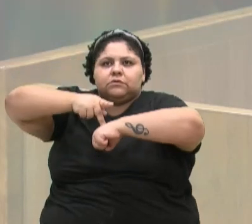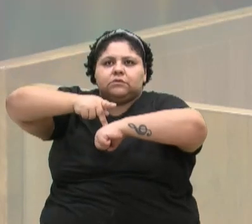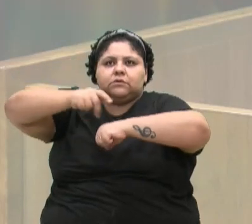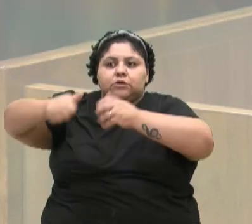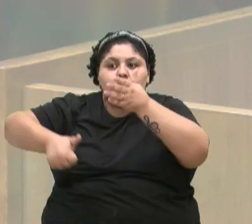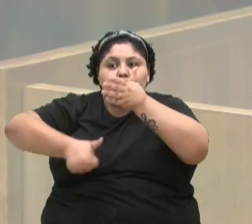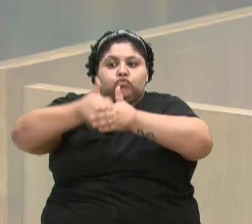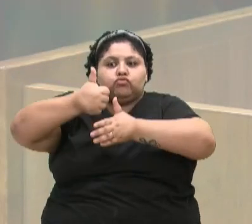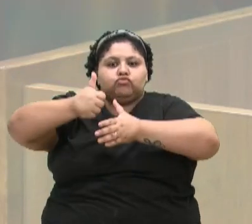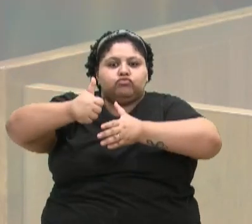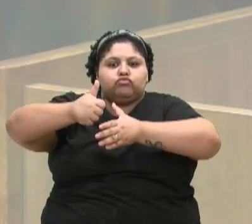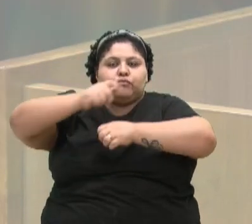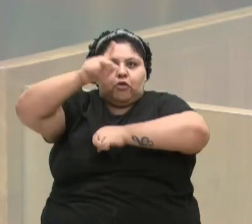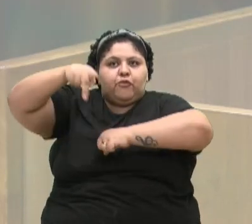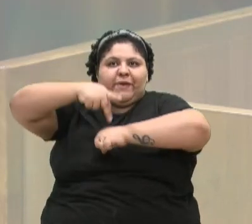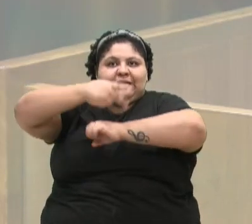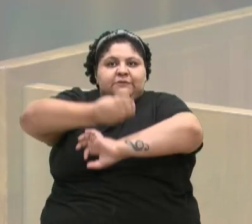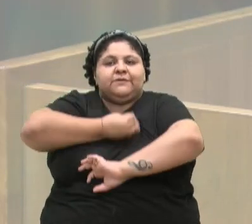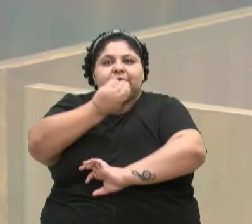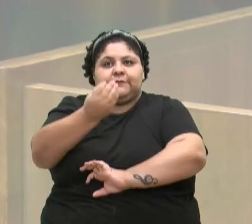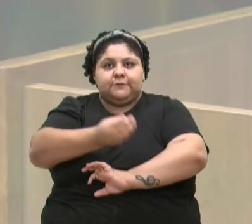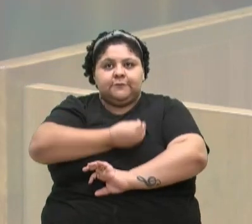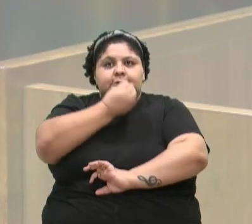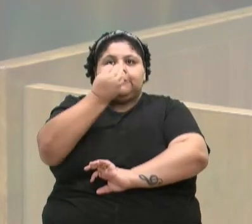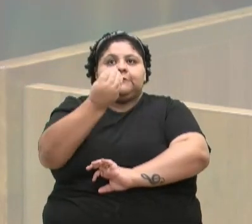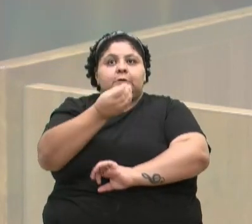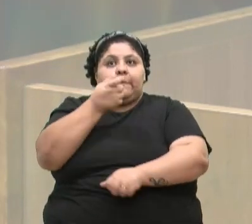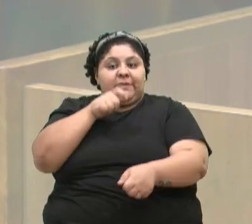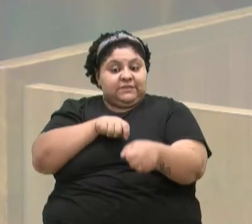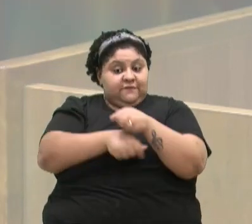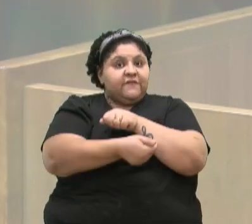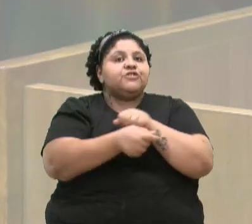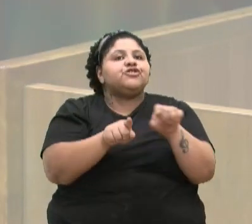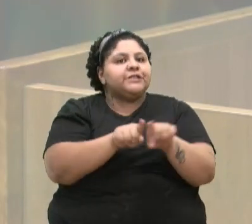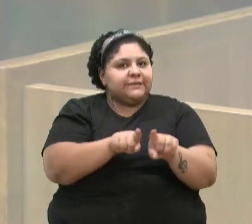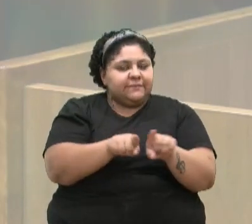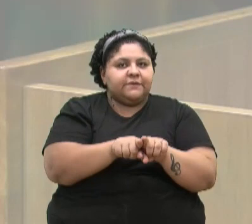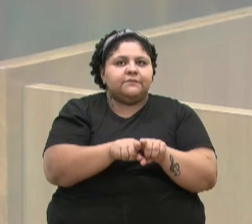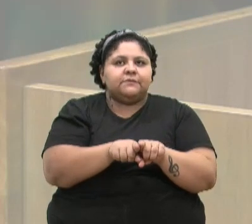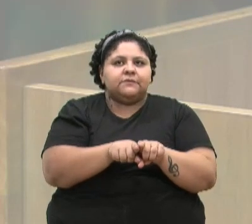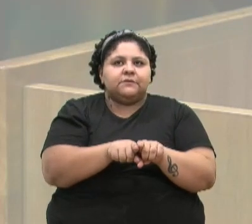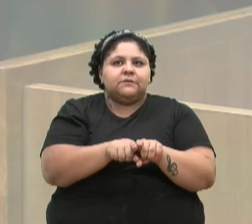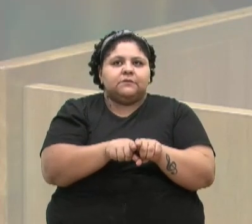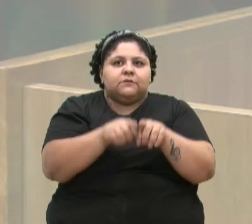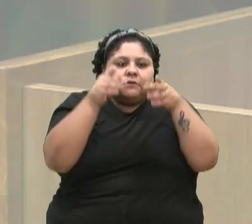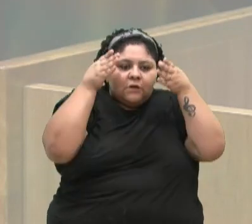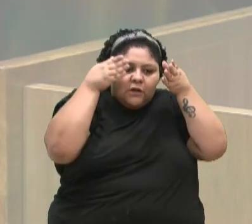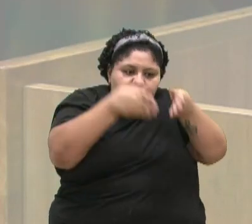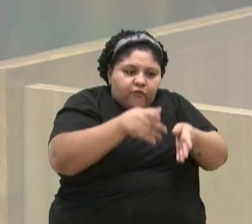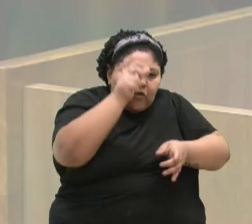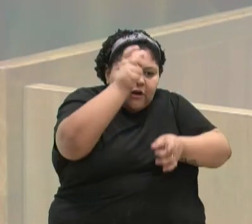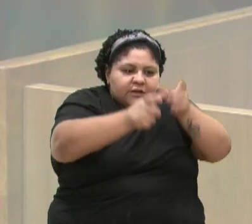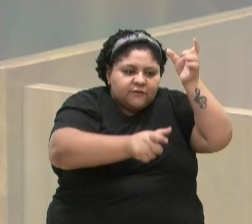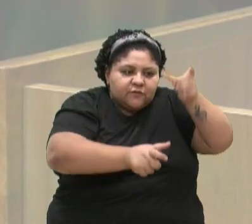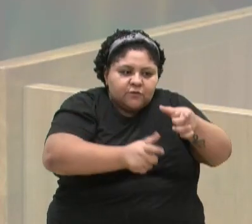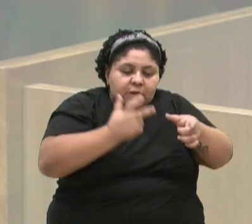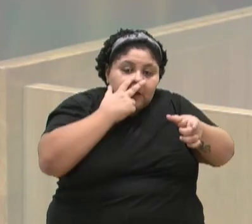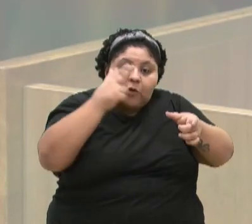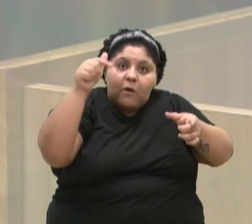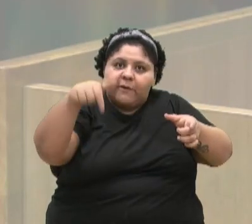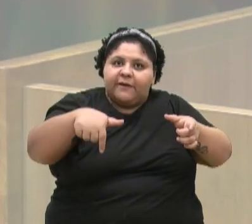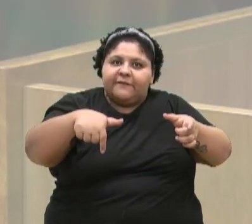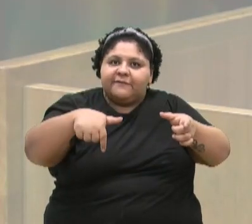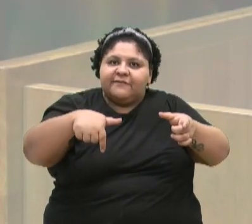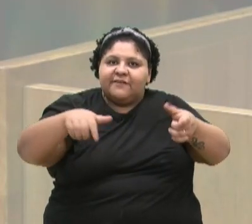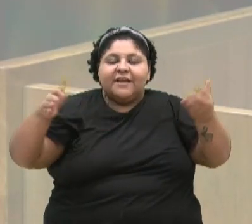melhores países para se viver, para se investir, né? E eles focaram nas pessoas como vocês fazem.